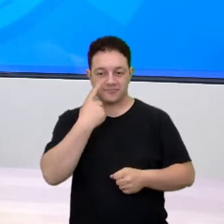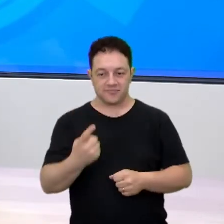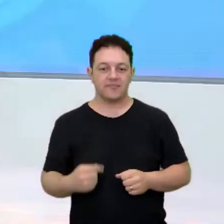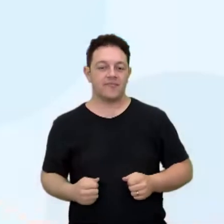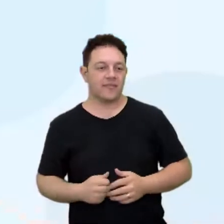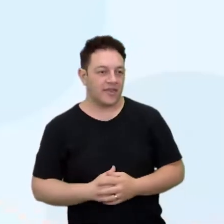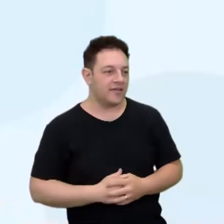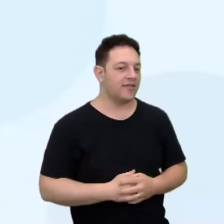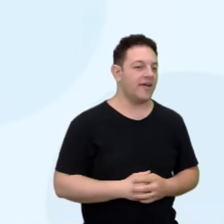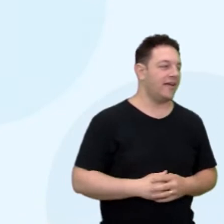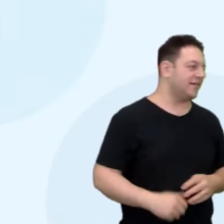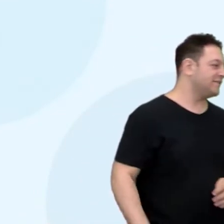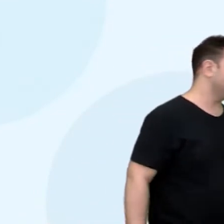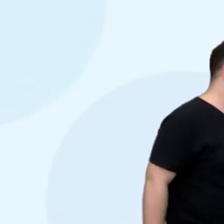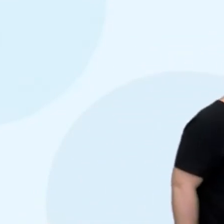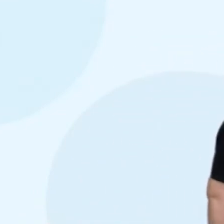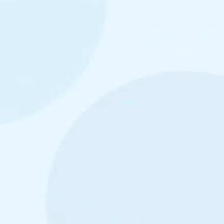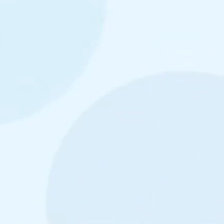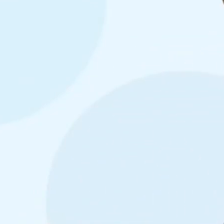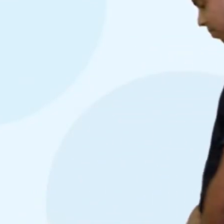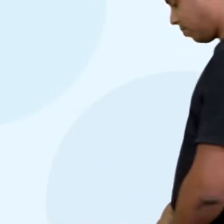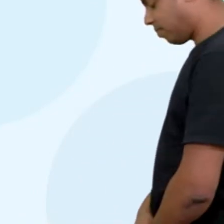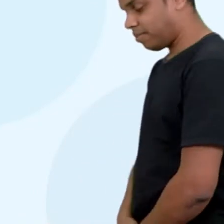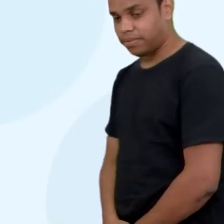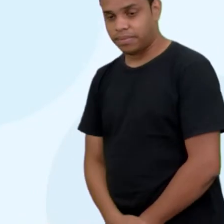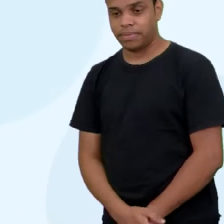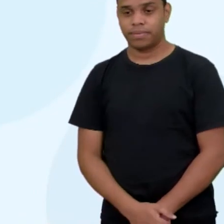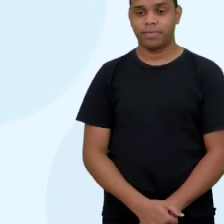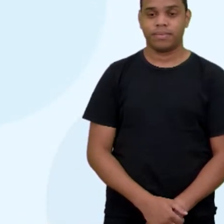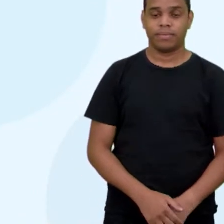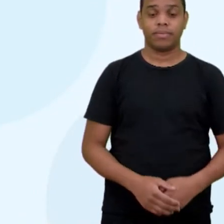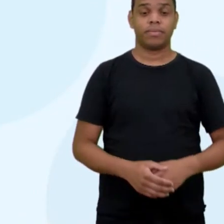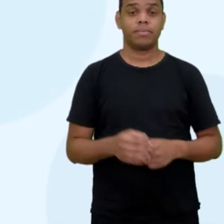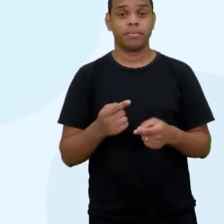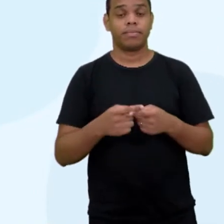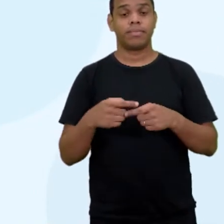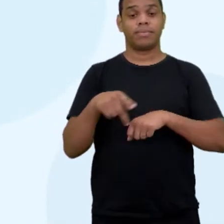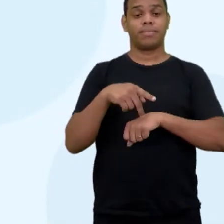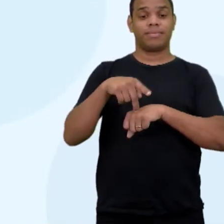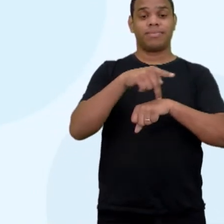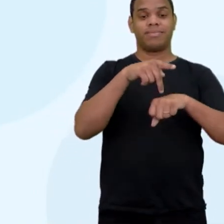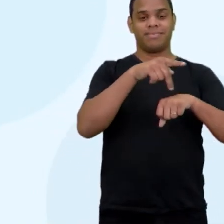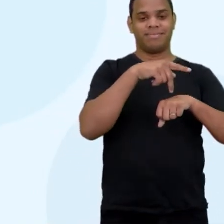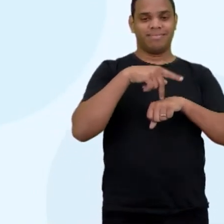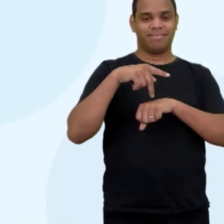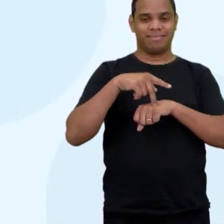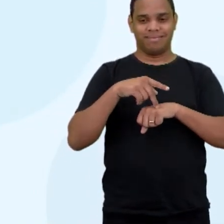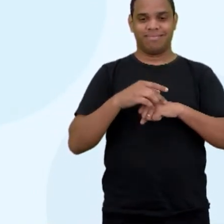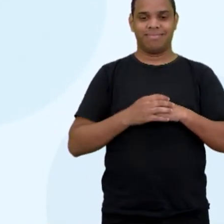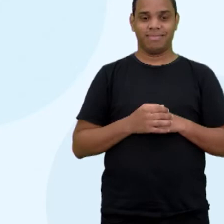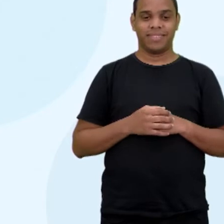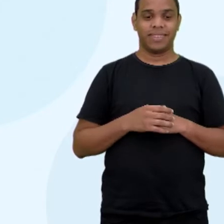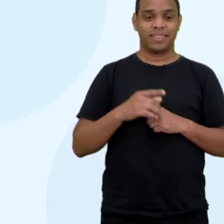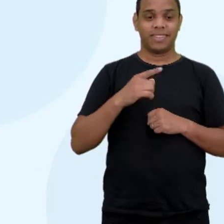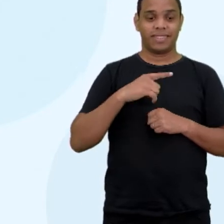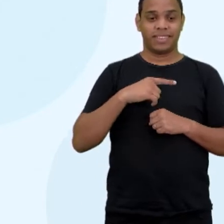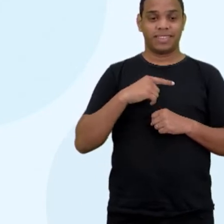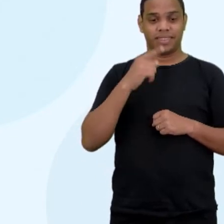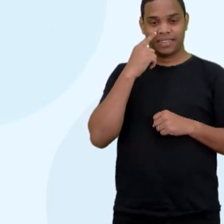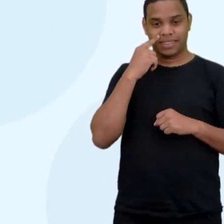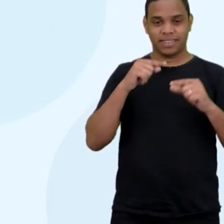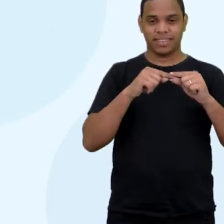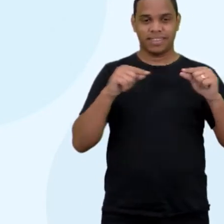ver a localização aí, por que, né, os outros países também foram pegos aí, né? Então nós temos aí a falha